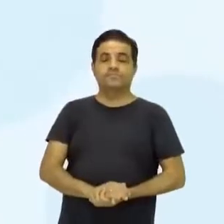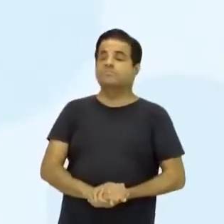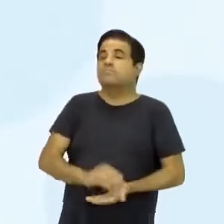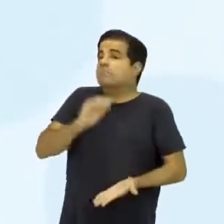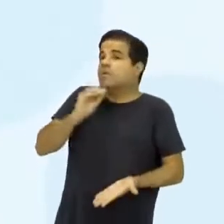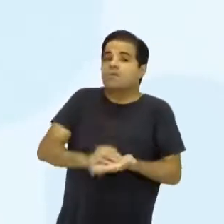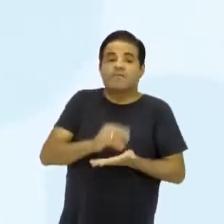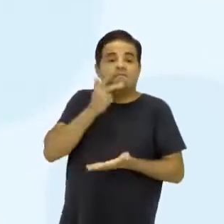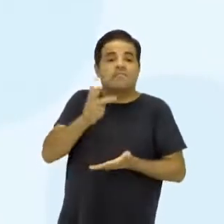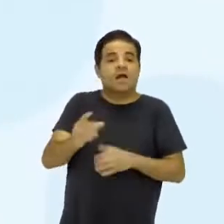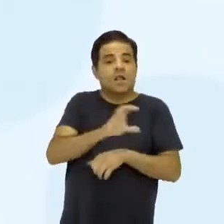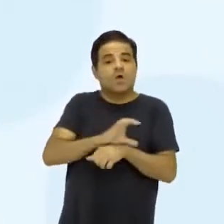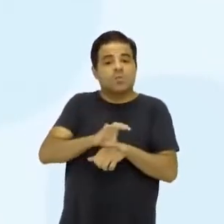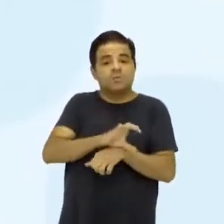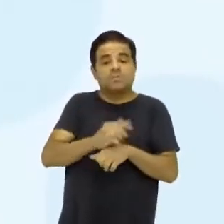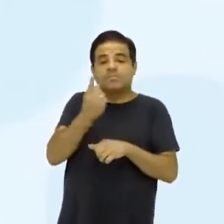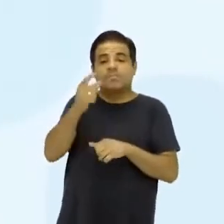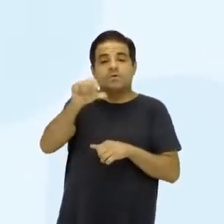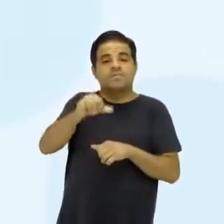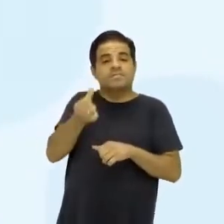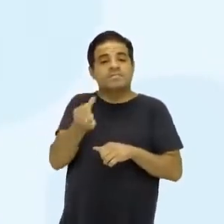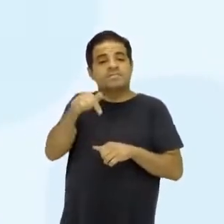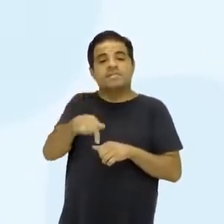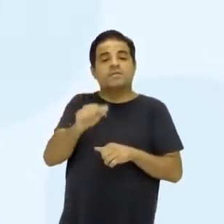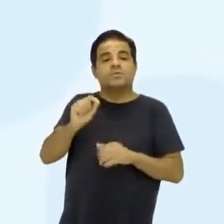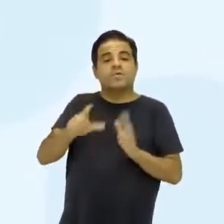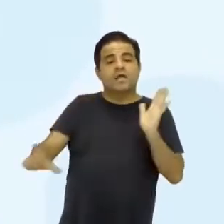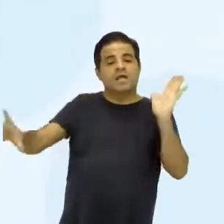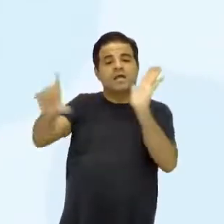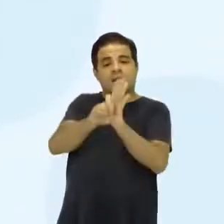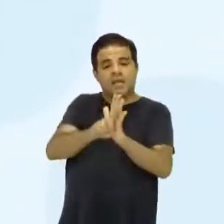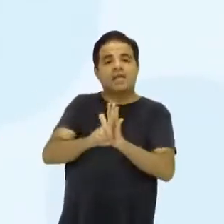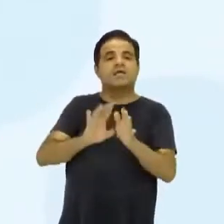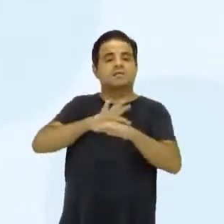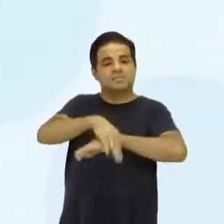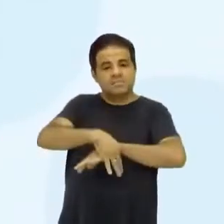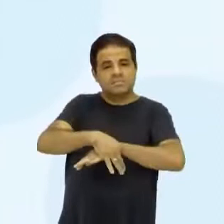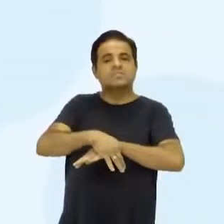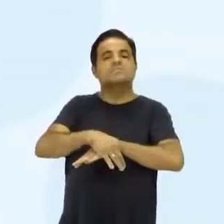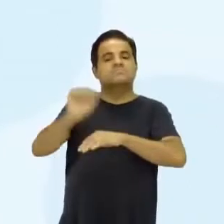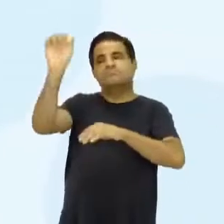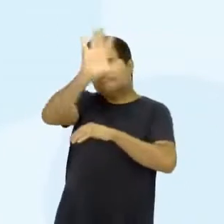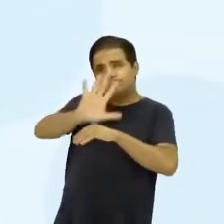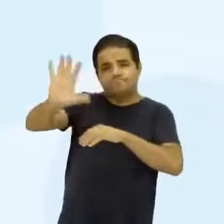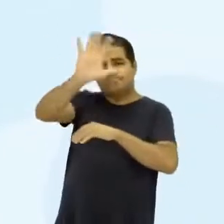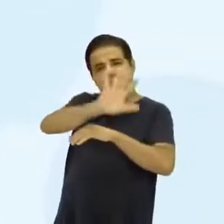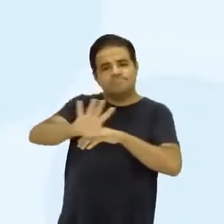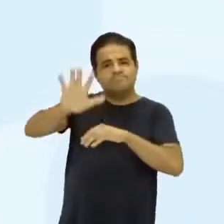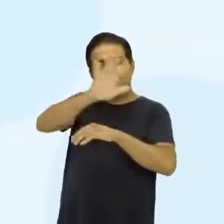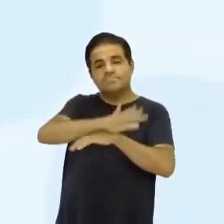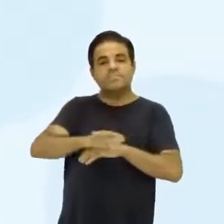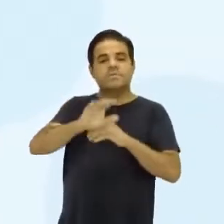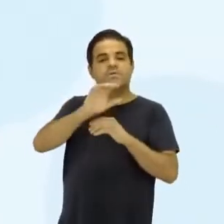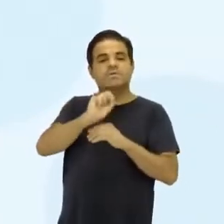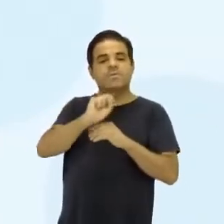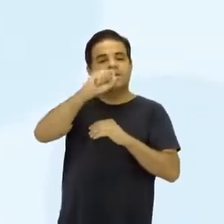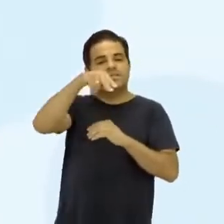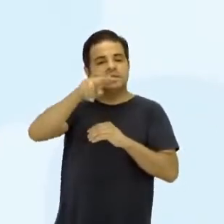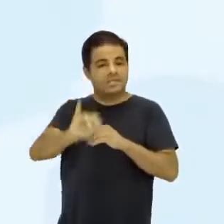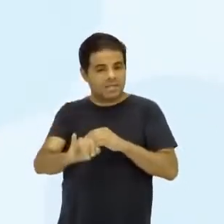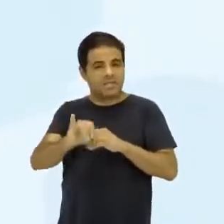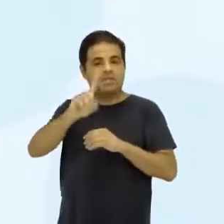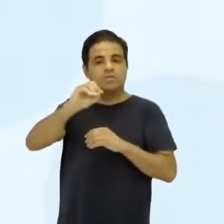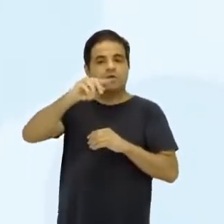aí o que fala a Constituição de 67? Lei de imprensa, Lei de Segurança Nacional, o SNI,